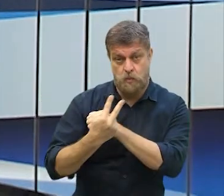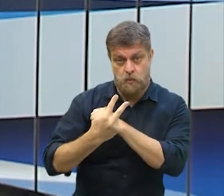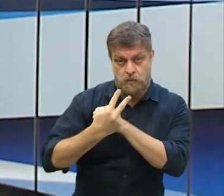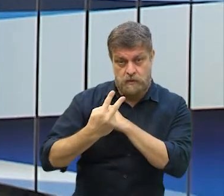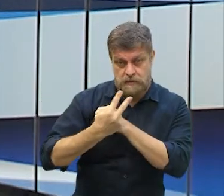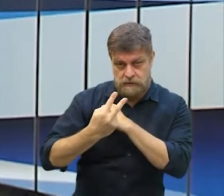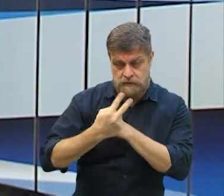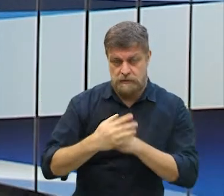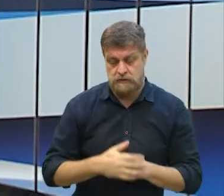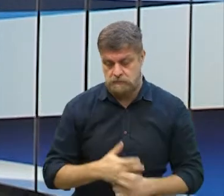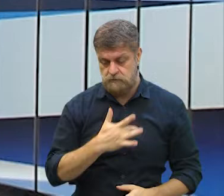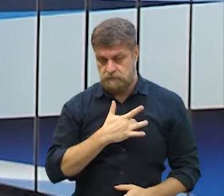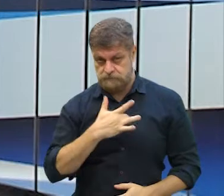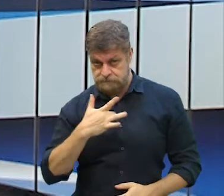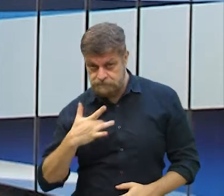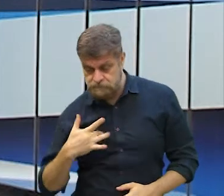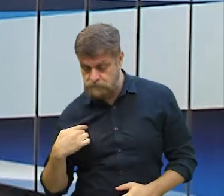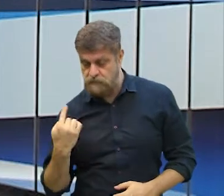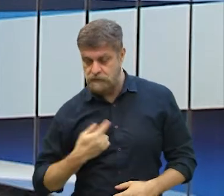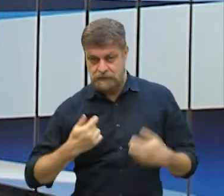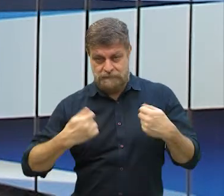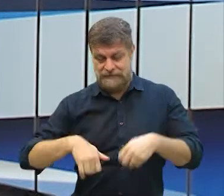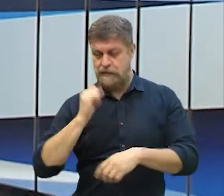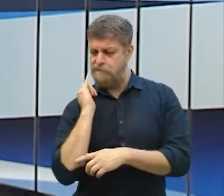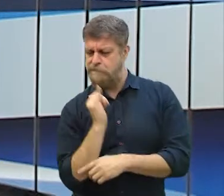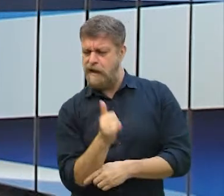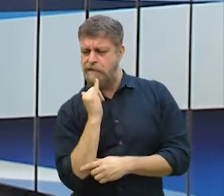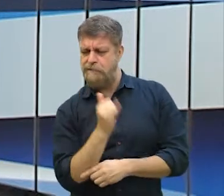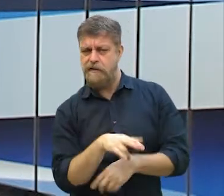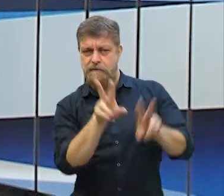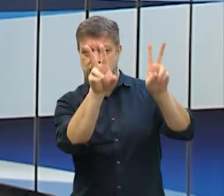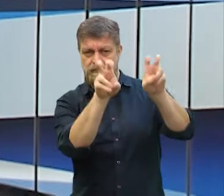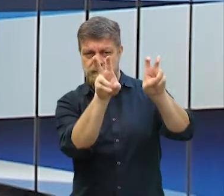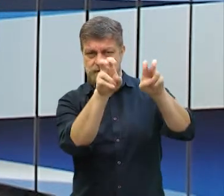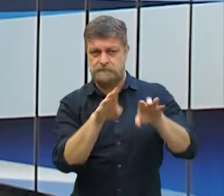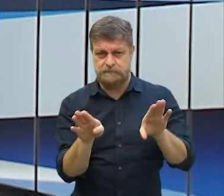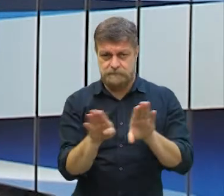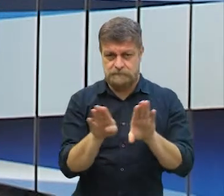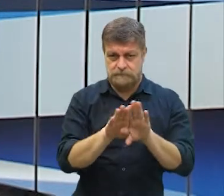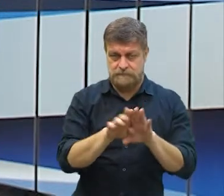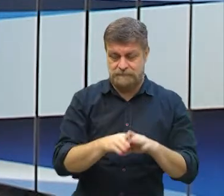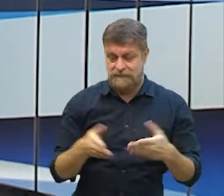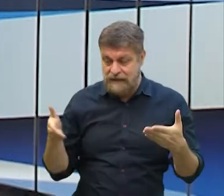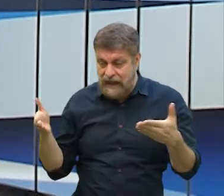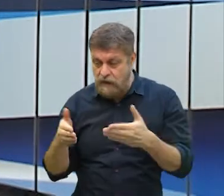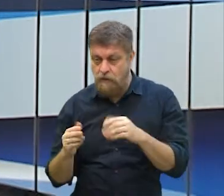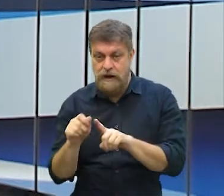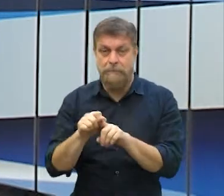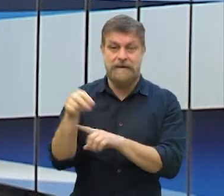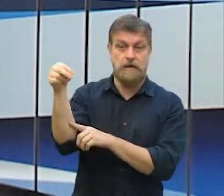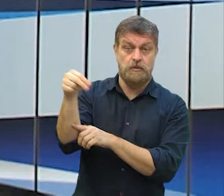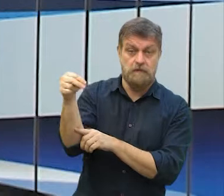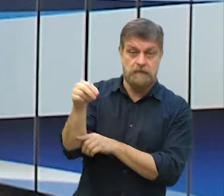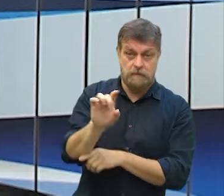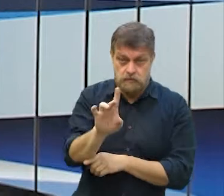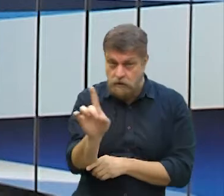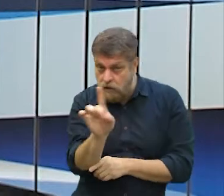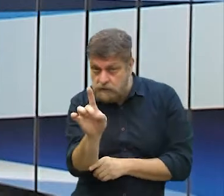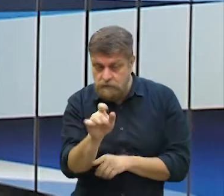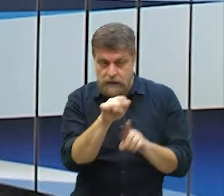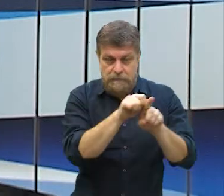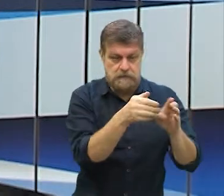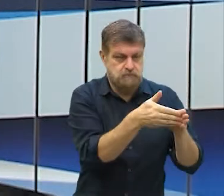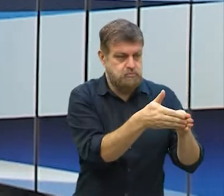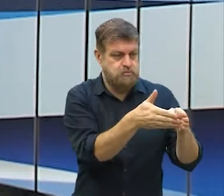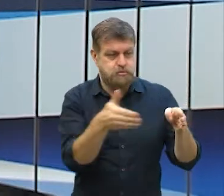cuidado maior com a saúde. A gente deve falar mais sobre o assunto e talvez só não agora em novembro, mas